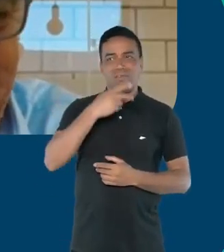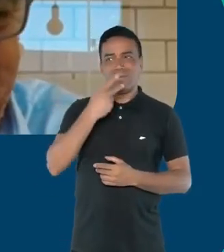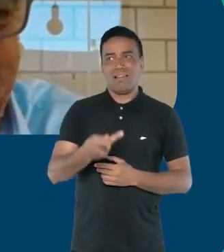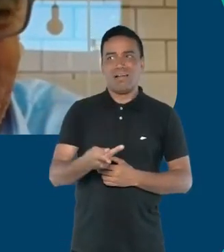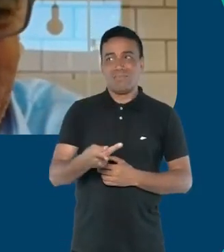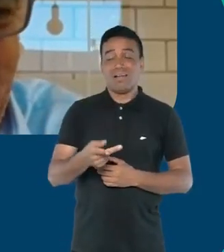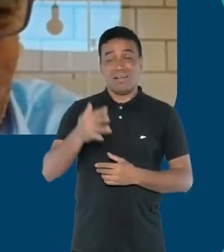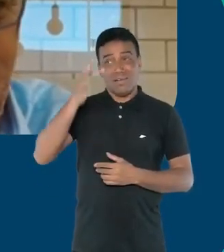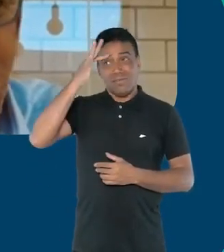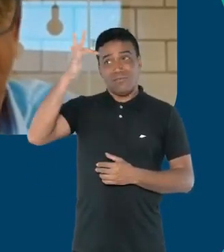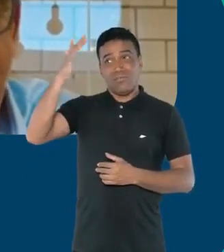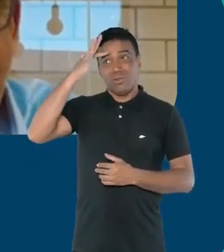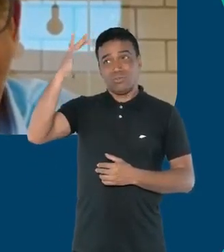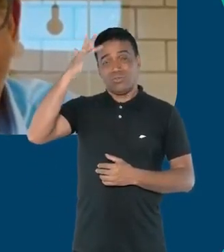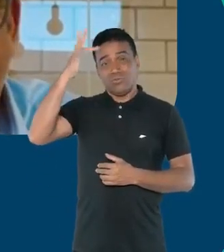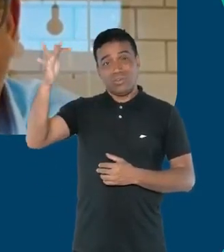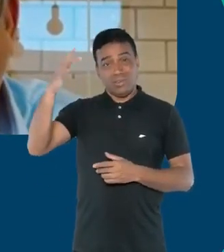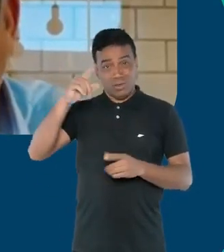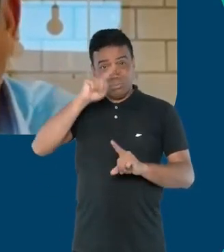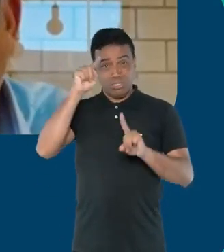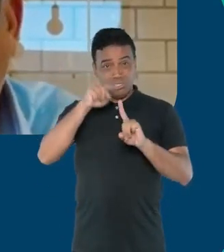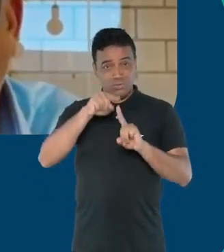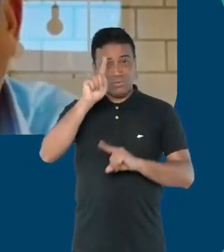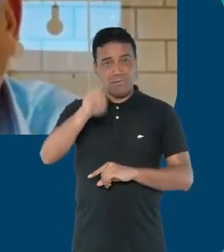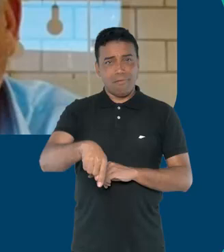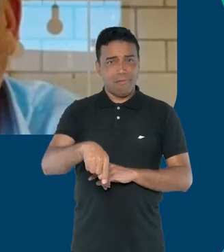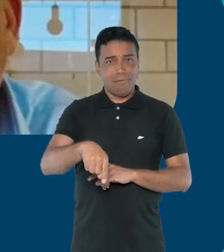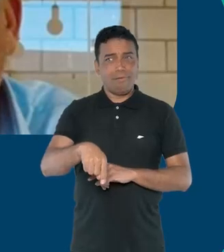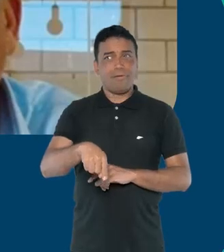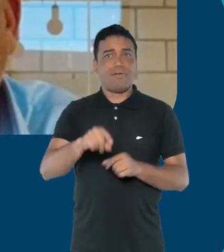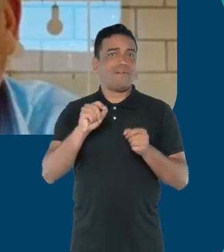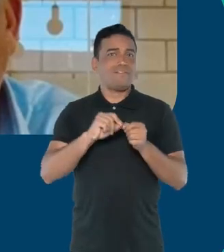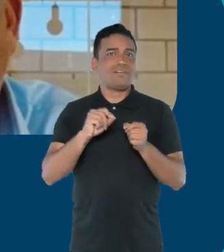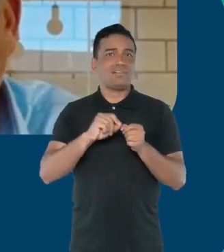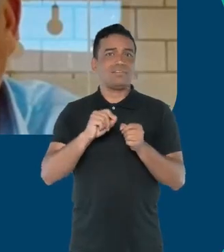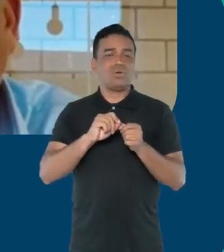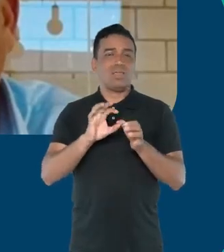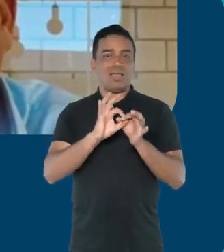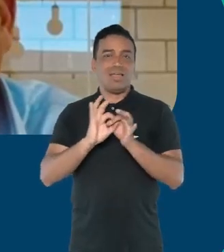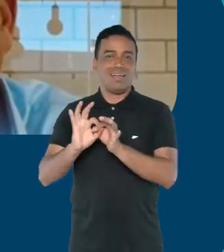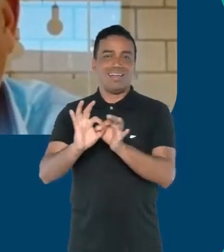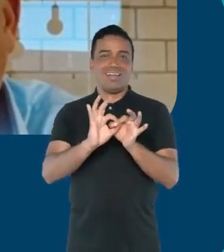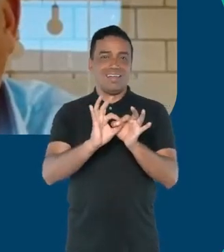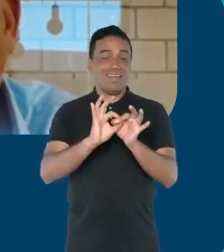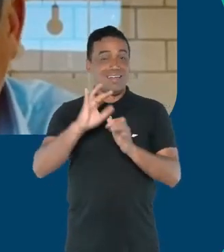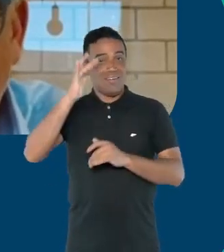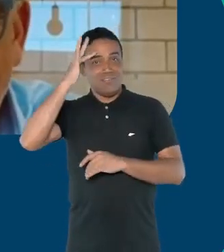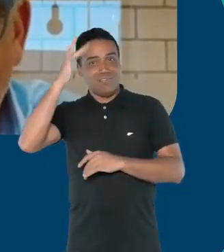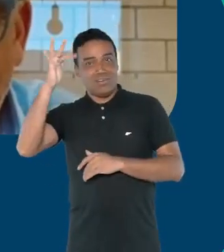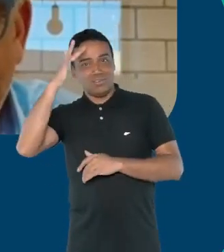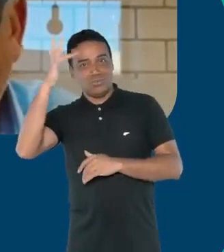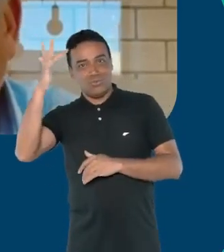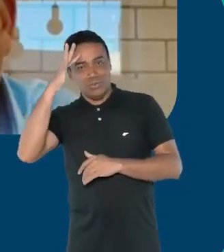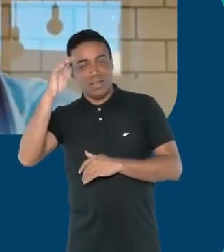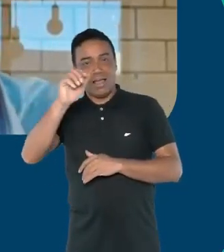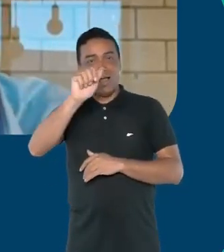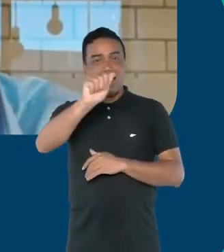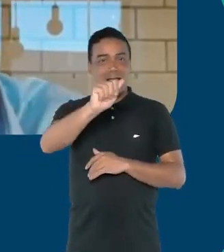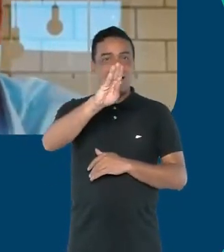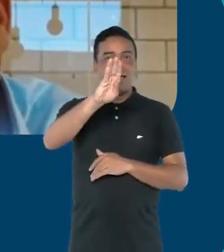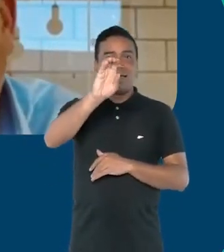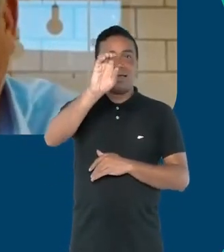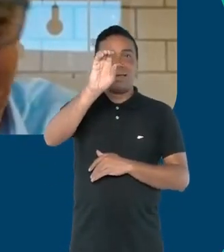e um dos objetivos da filosofia dele era fazer a reconciliação entre a filosofia abstrusa